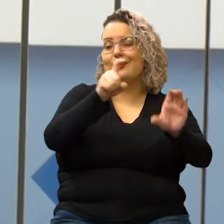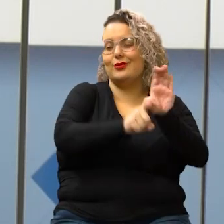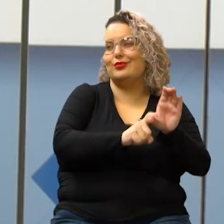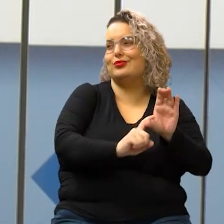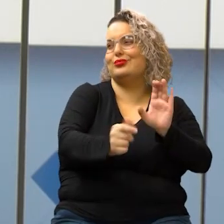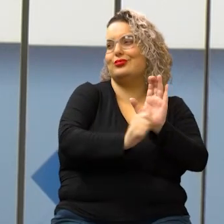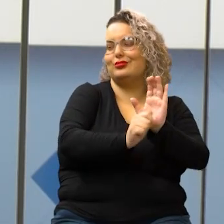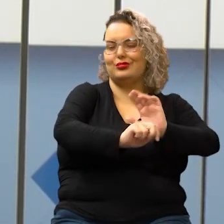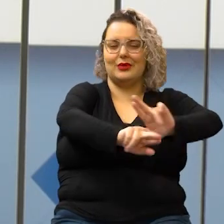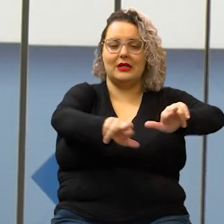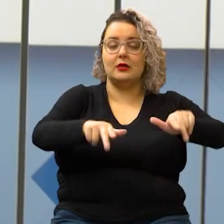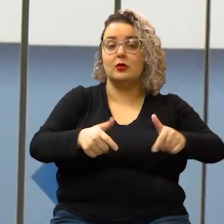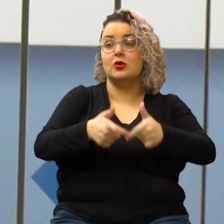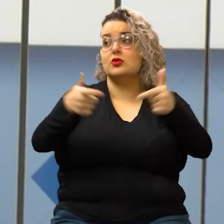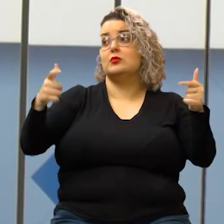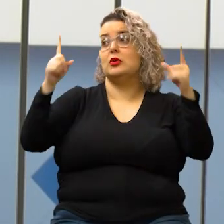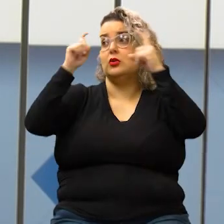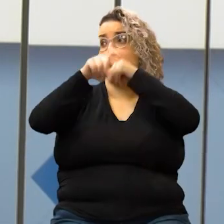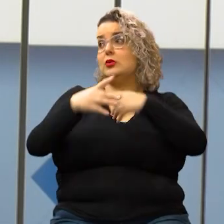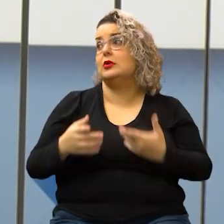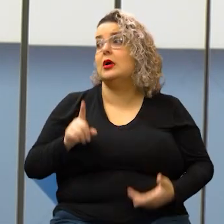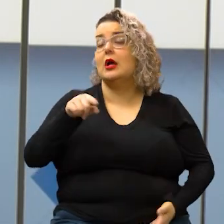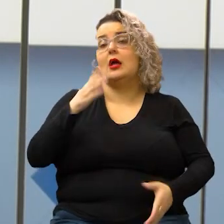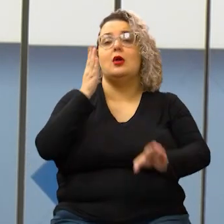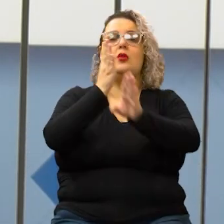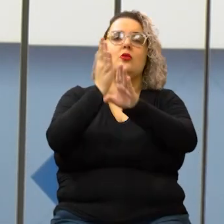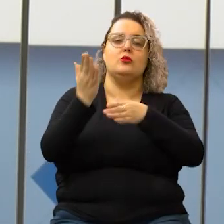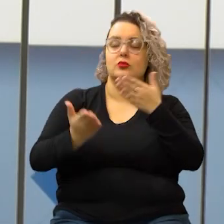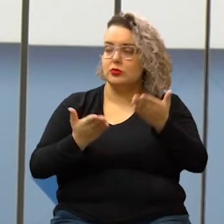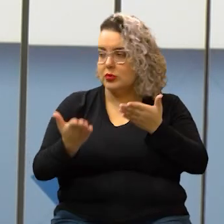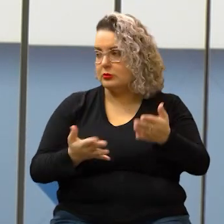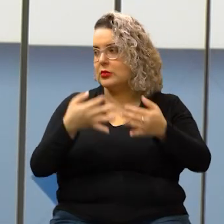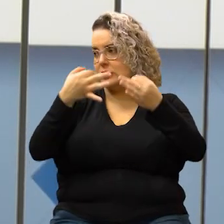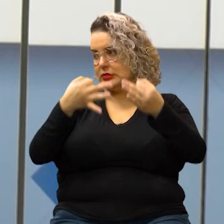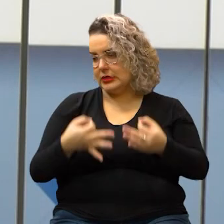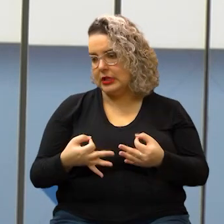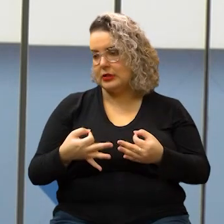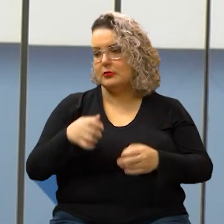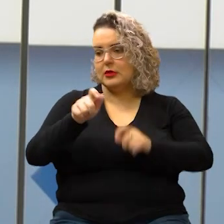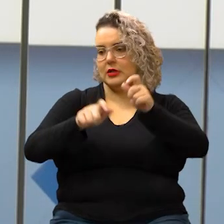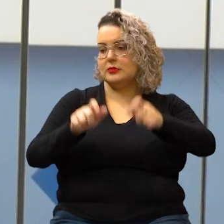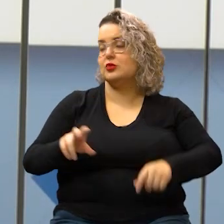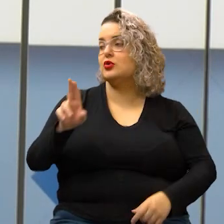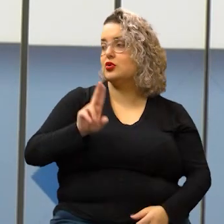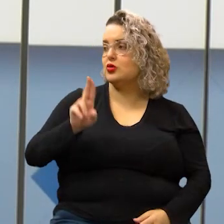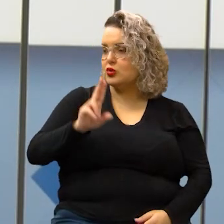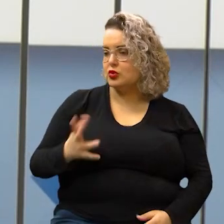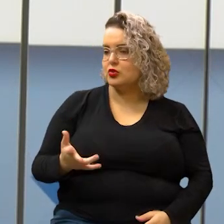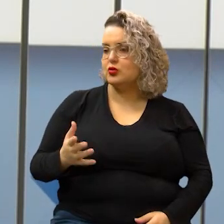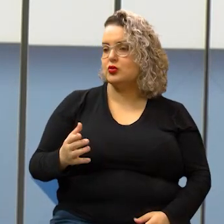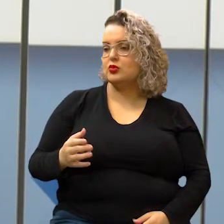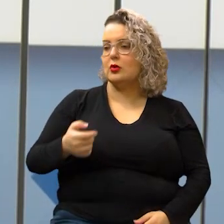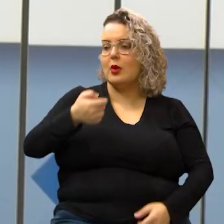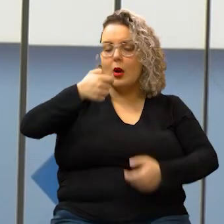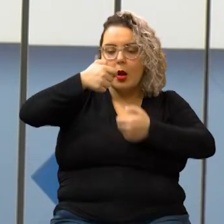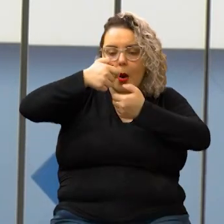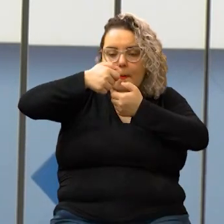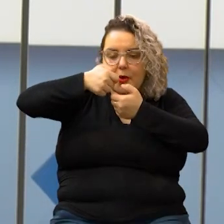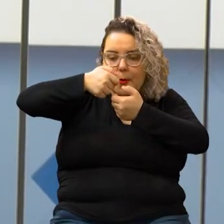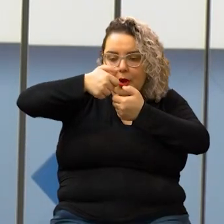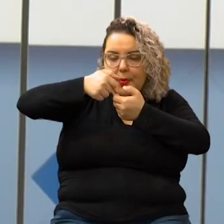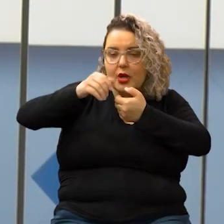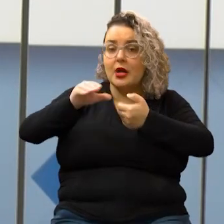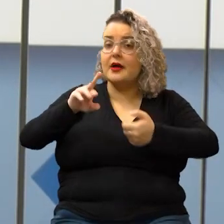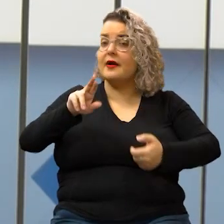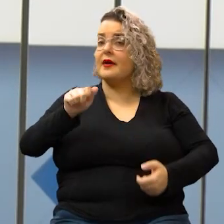química, nosso maior desafio é encontrar o tratamento adequado para os usuários do crack, né,